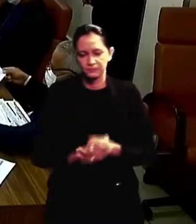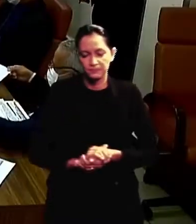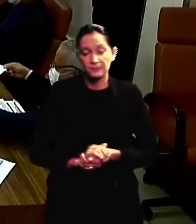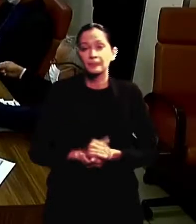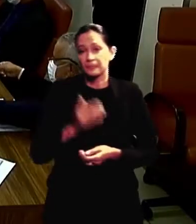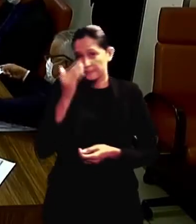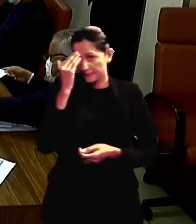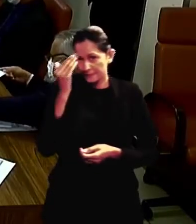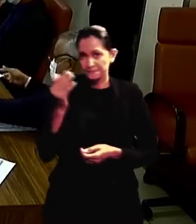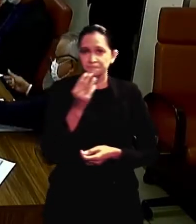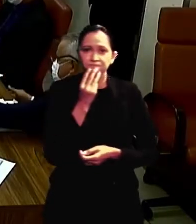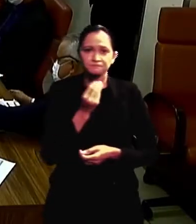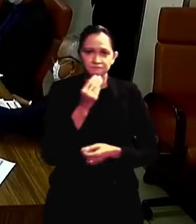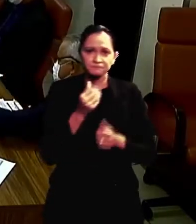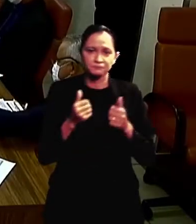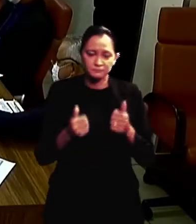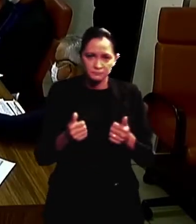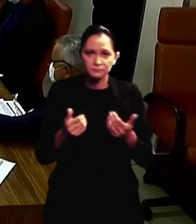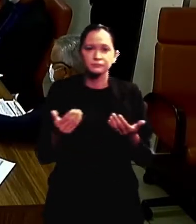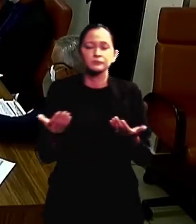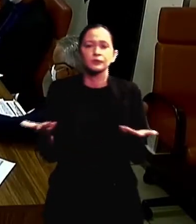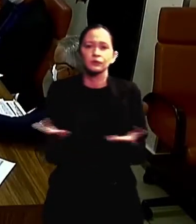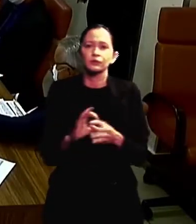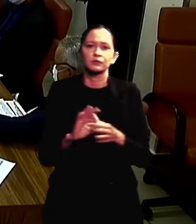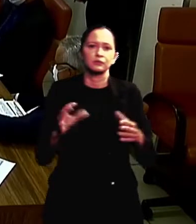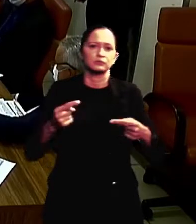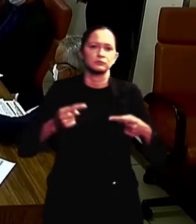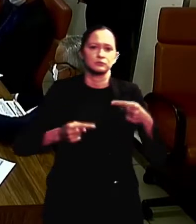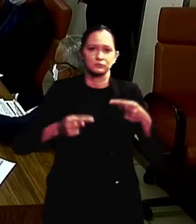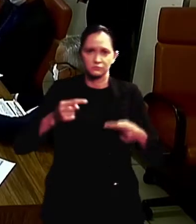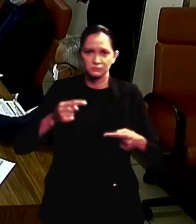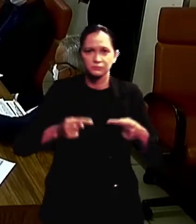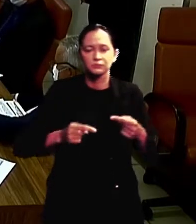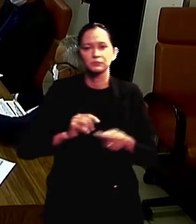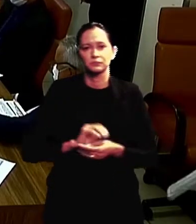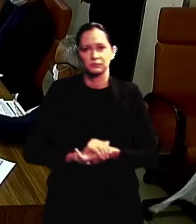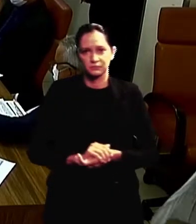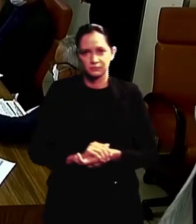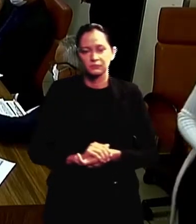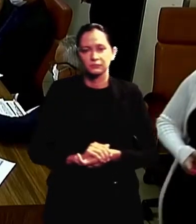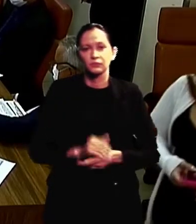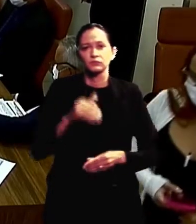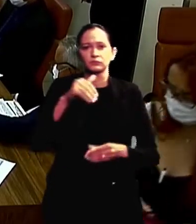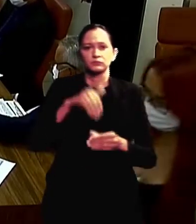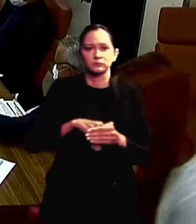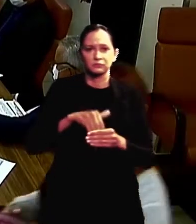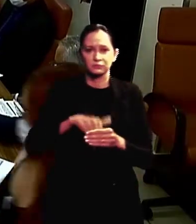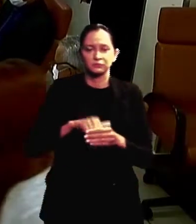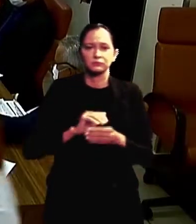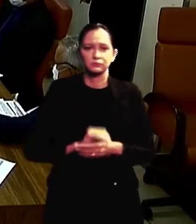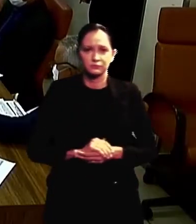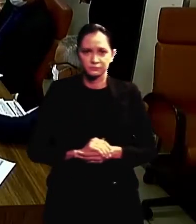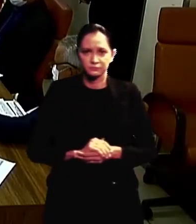Obrigado, vereador William Veloso. O projeto está em discussão. O veto está em